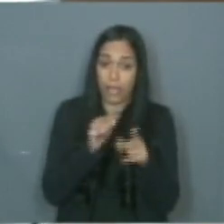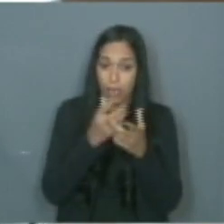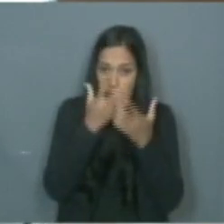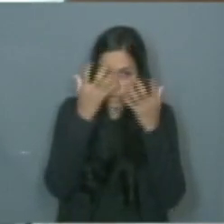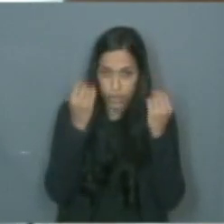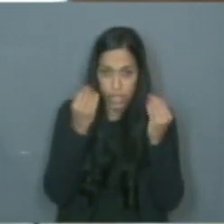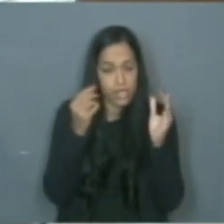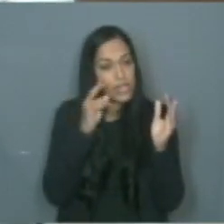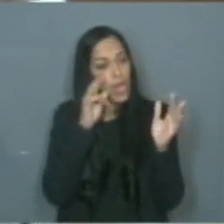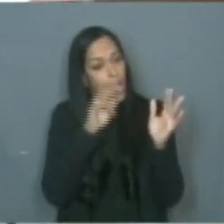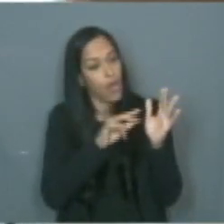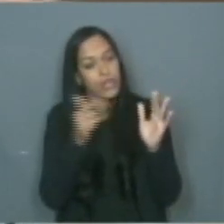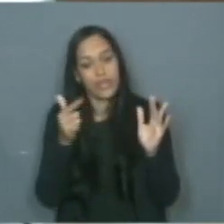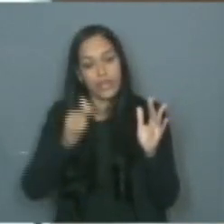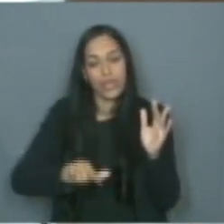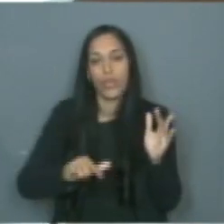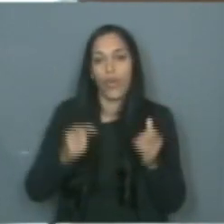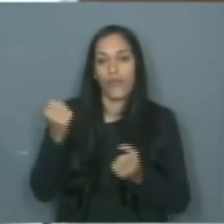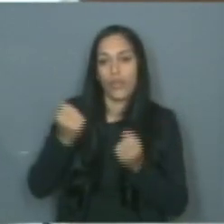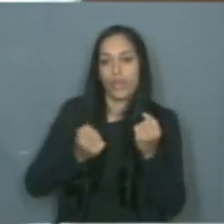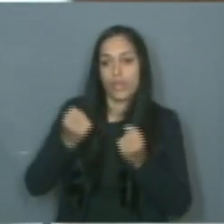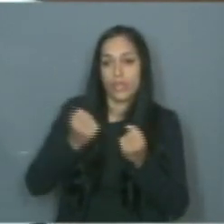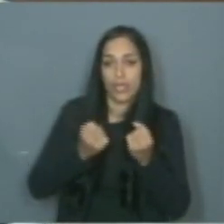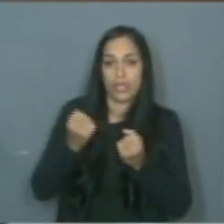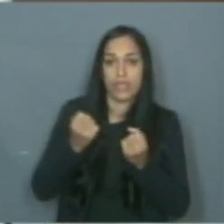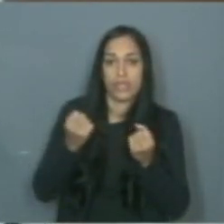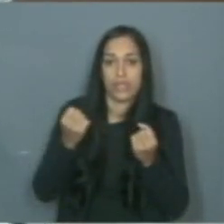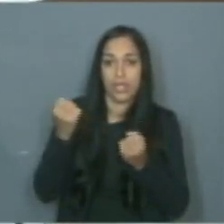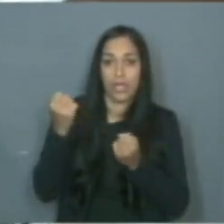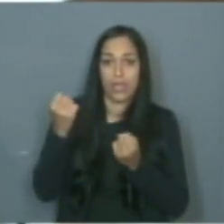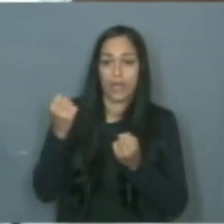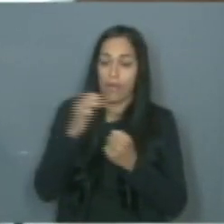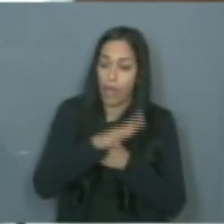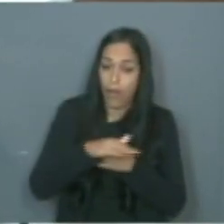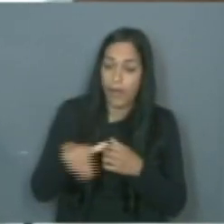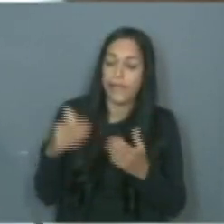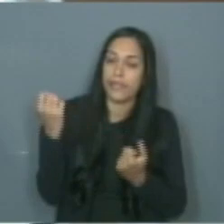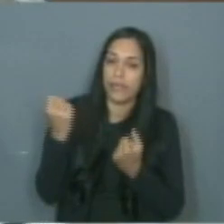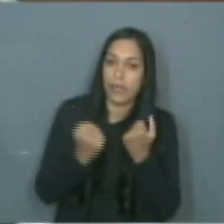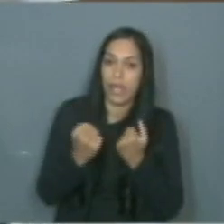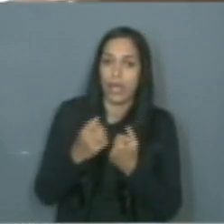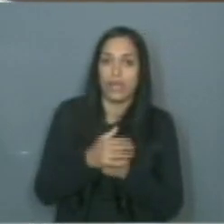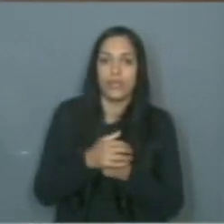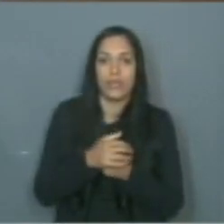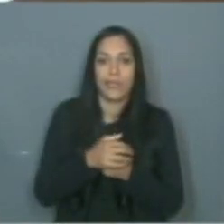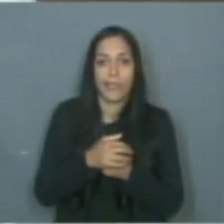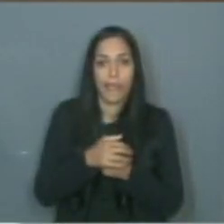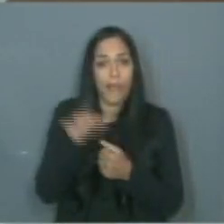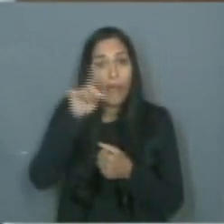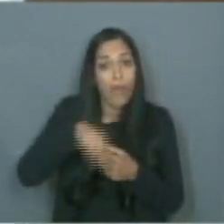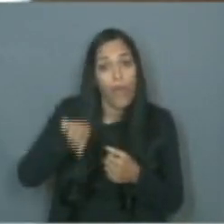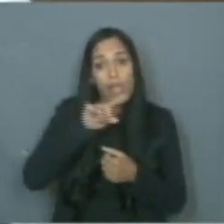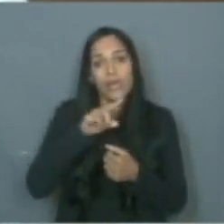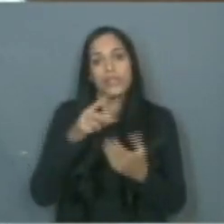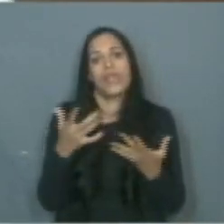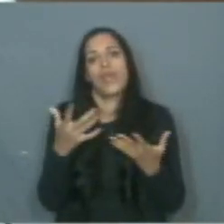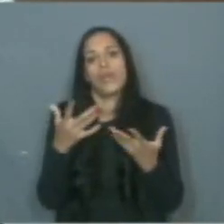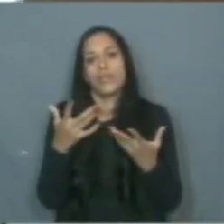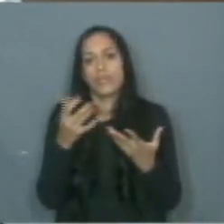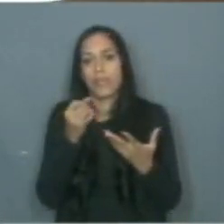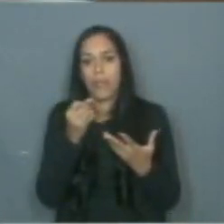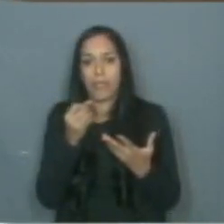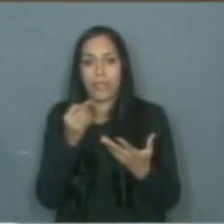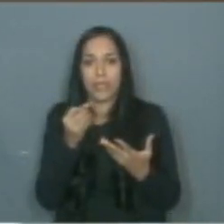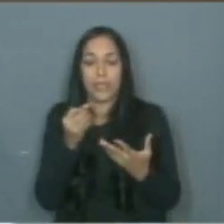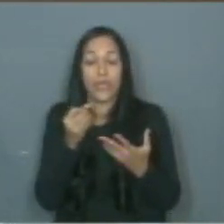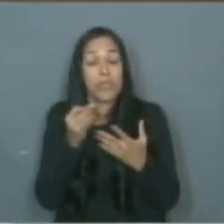de novo, criança no carro. Gente, pelo amor de Deus, quais dos senhores aqui já não se depararam com